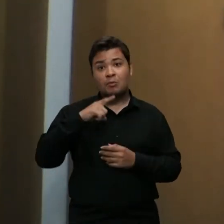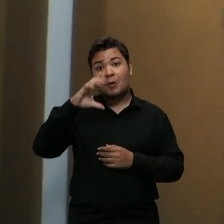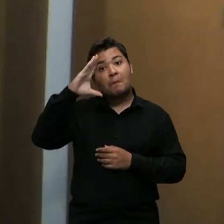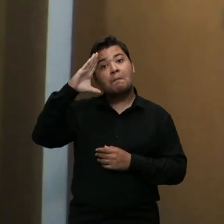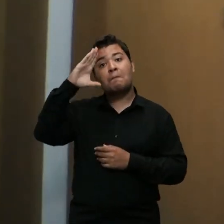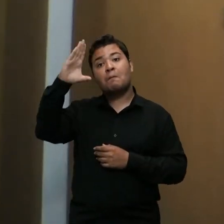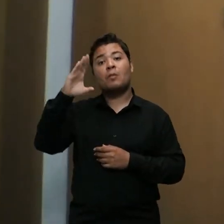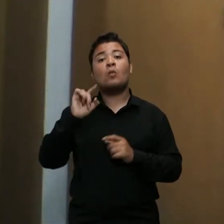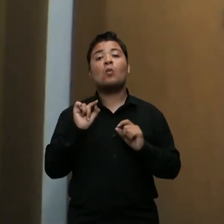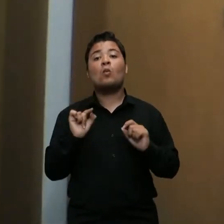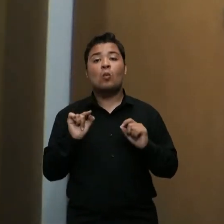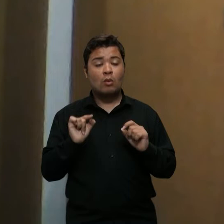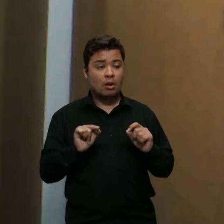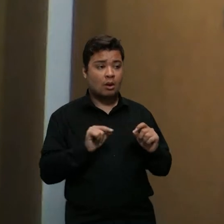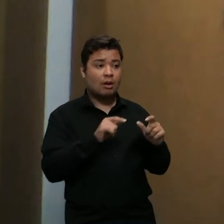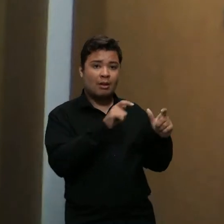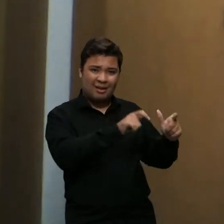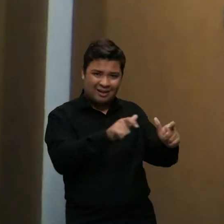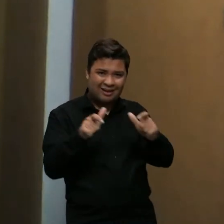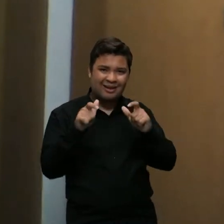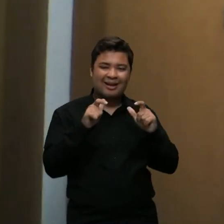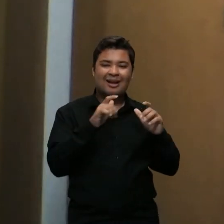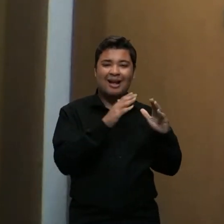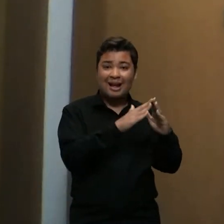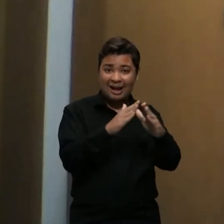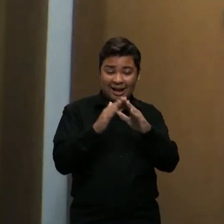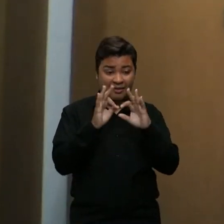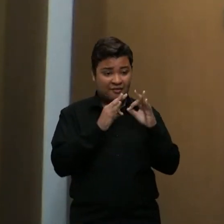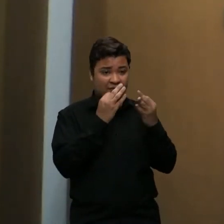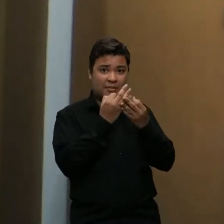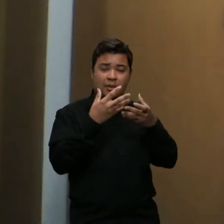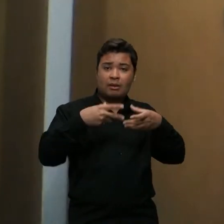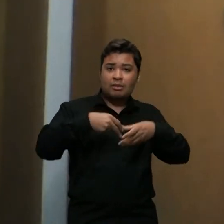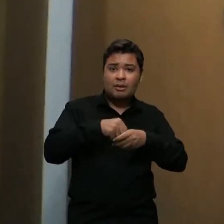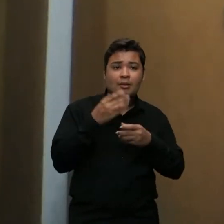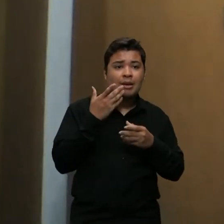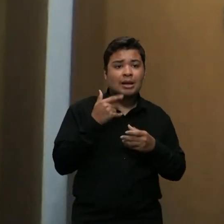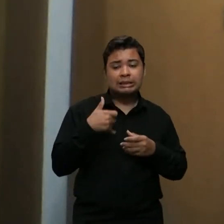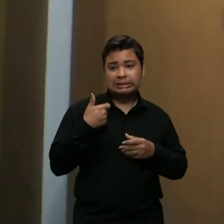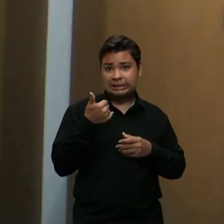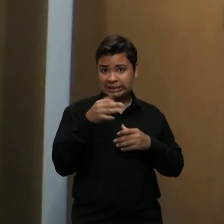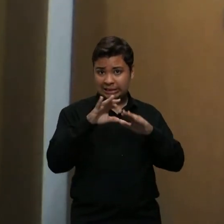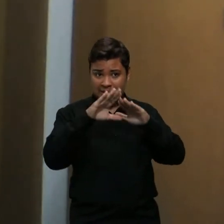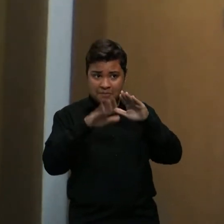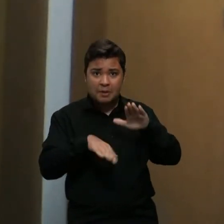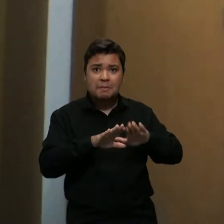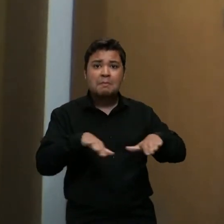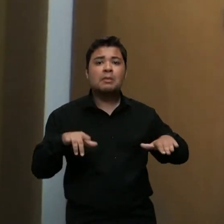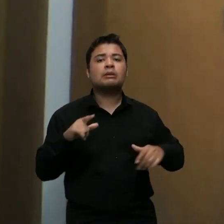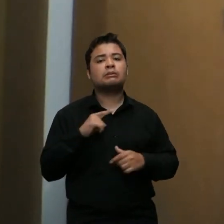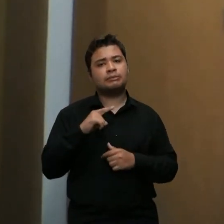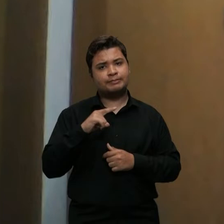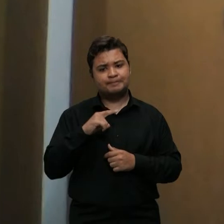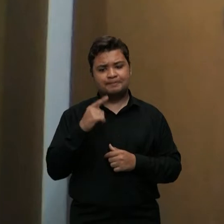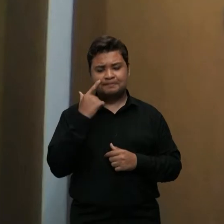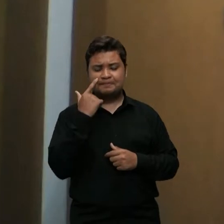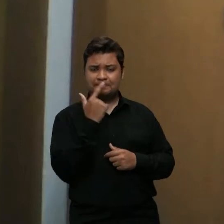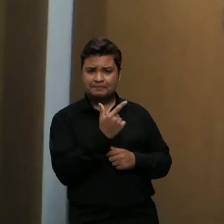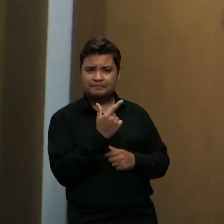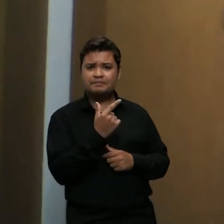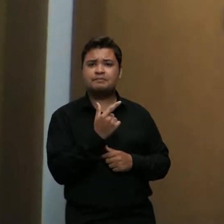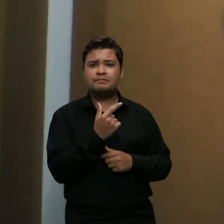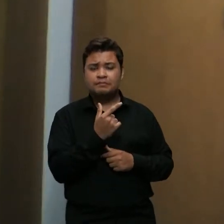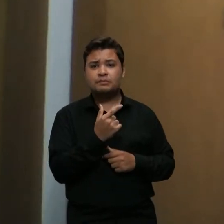nos domicílios onde nós temos crianças menores de 10 anos. E isso implica também entender que é uma interação